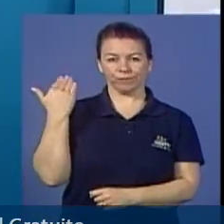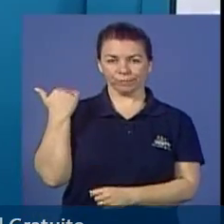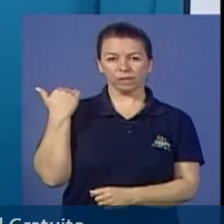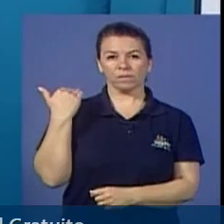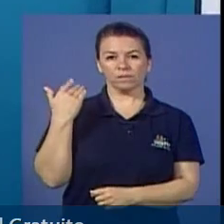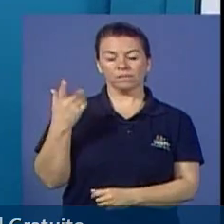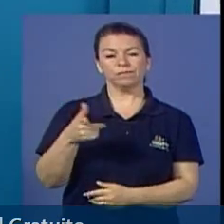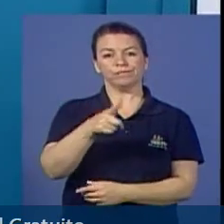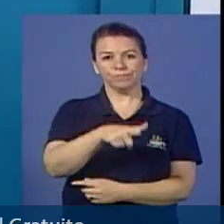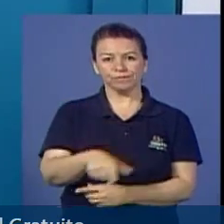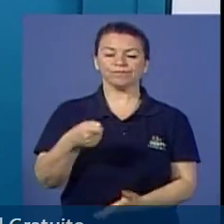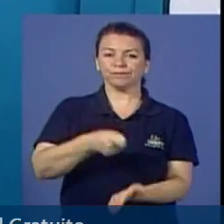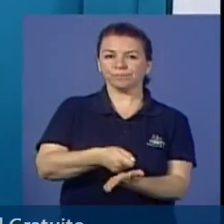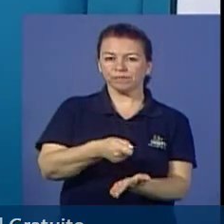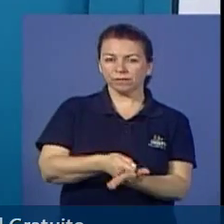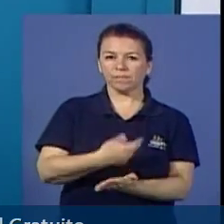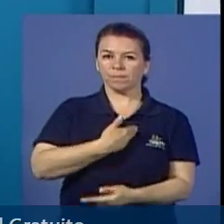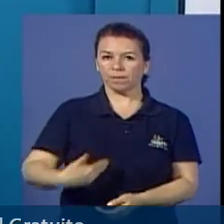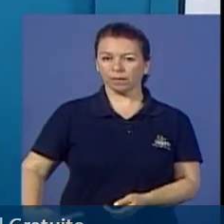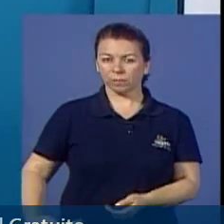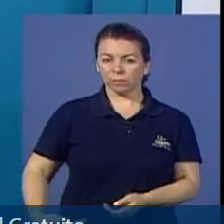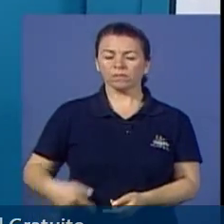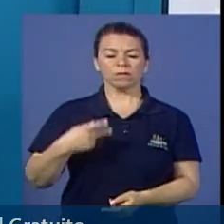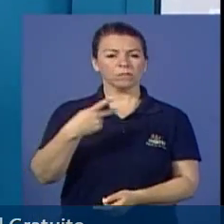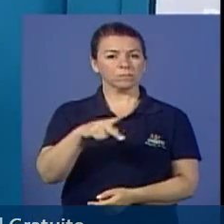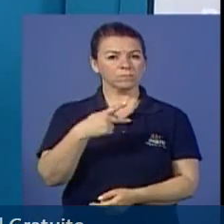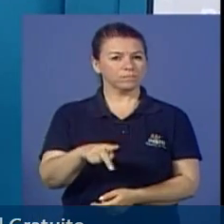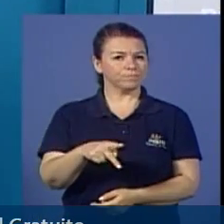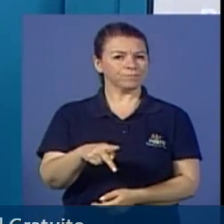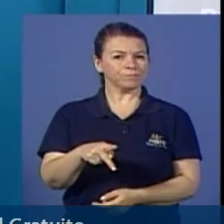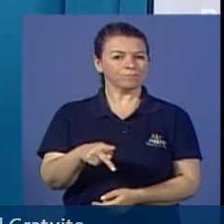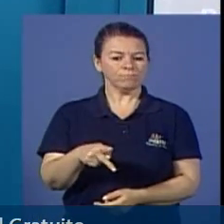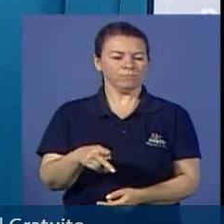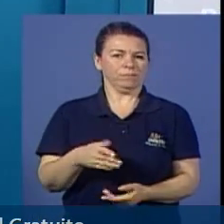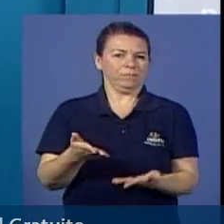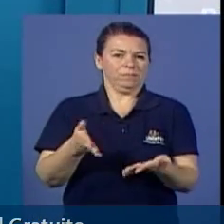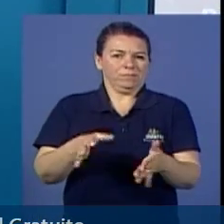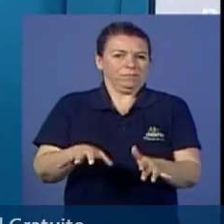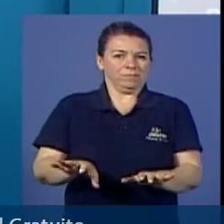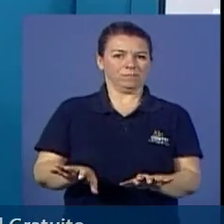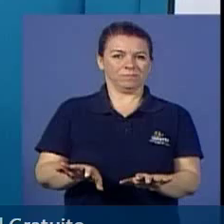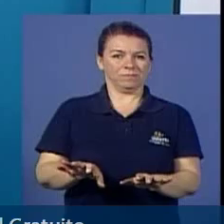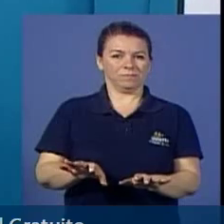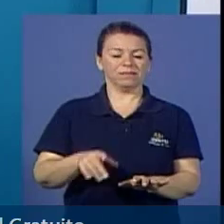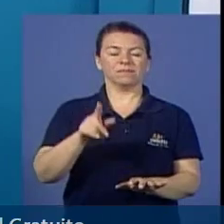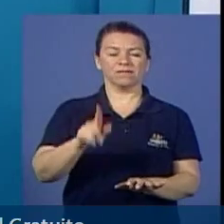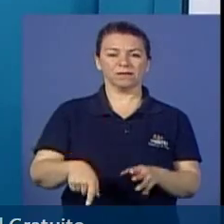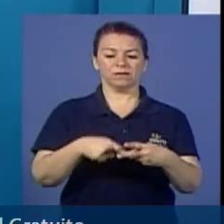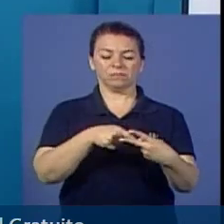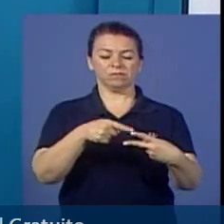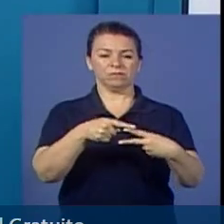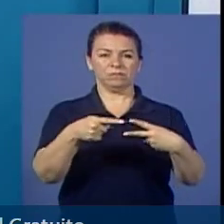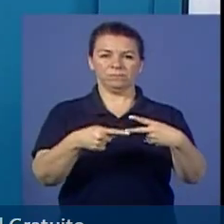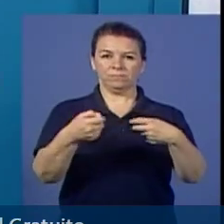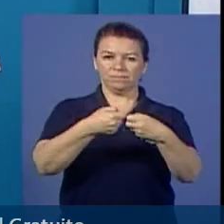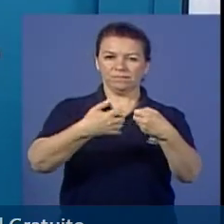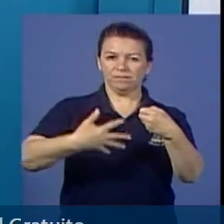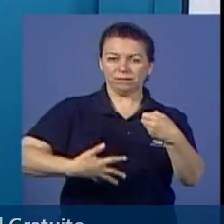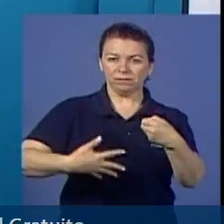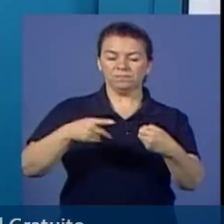Mais um autoritarismo do governo. E a este autoritarismo eles se revelaram. Então, veja bem, nós temos dois aspectos aí. Um